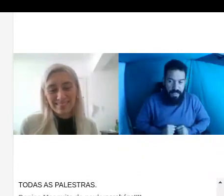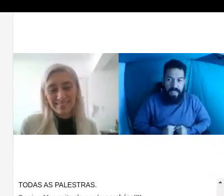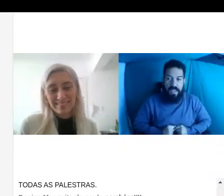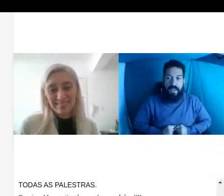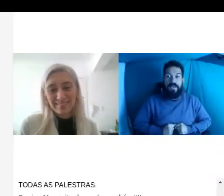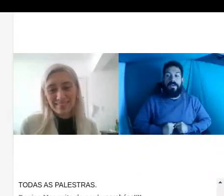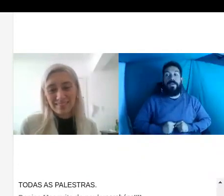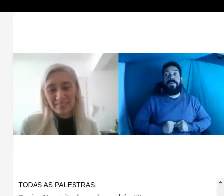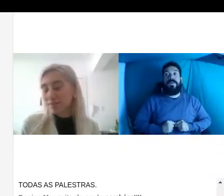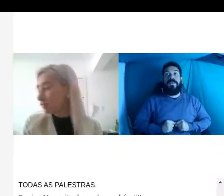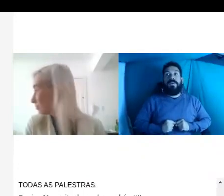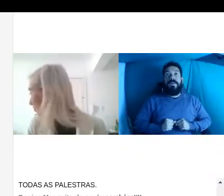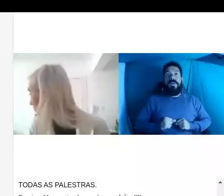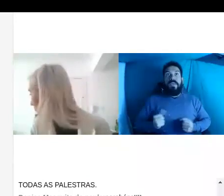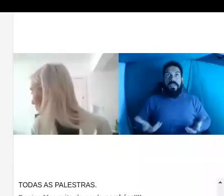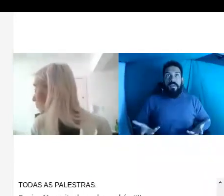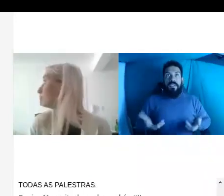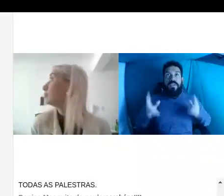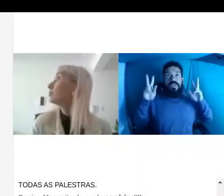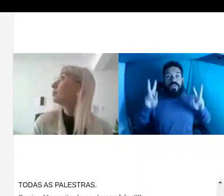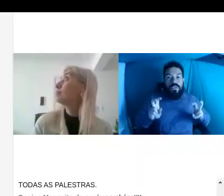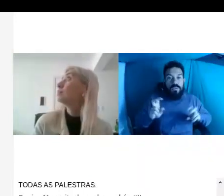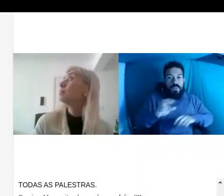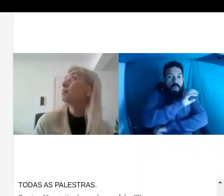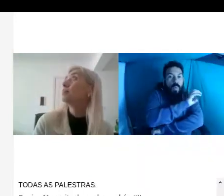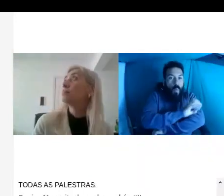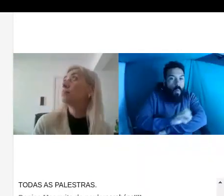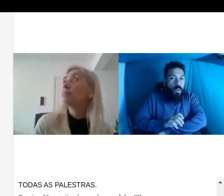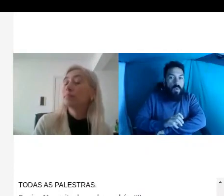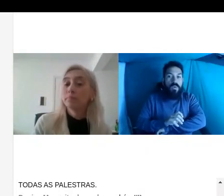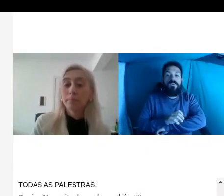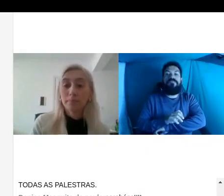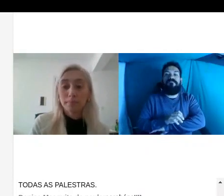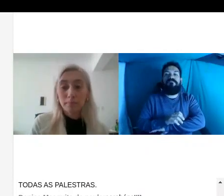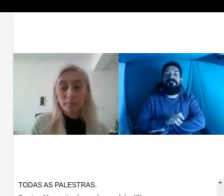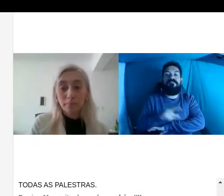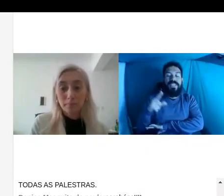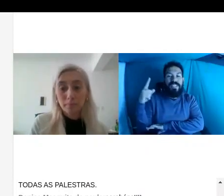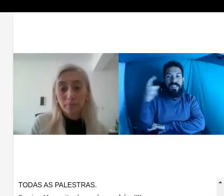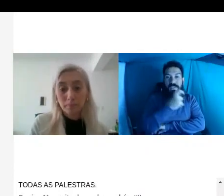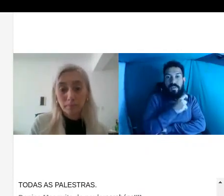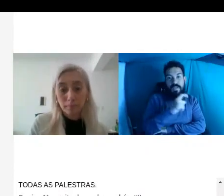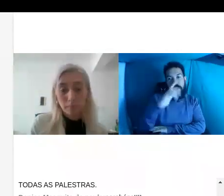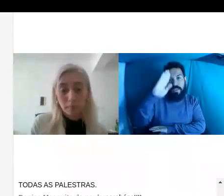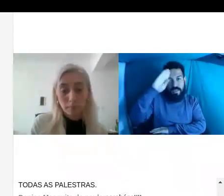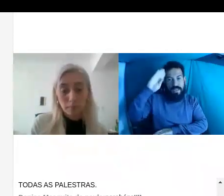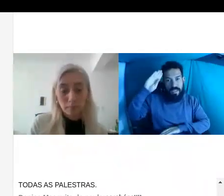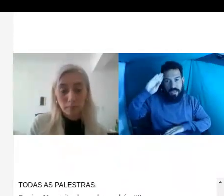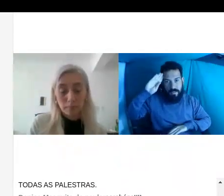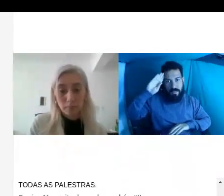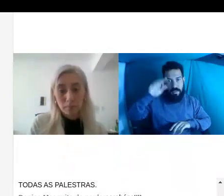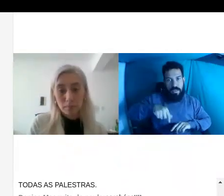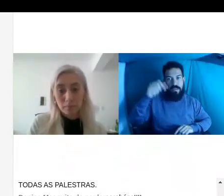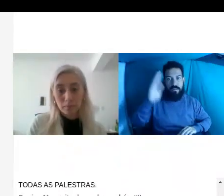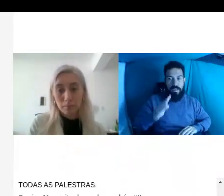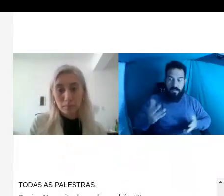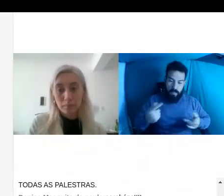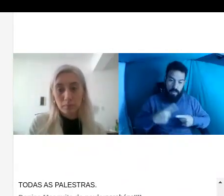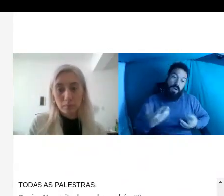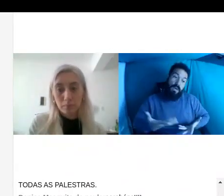E acho que quanto a cursos, é muito essa dificuldade acadêmica que nós temos. Do atual momento, porque ele